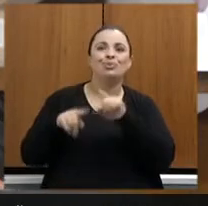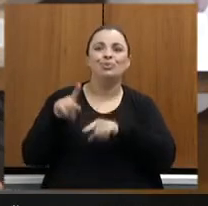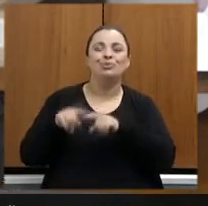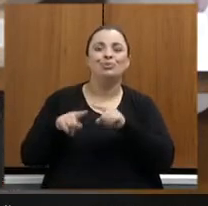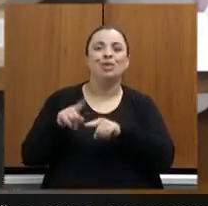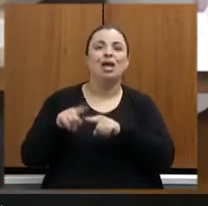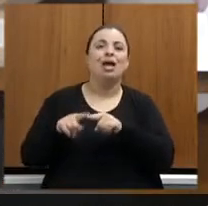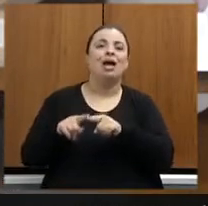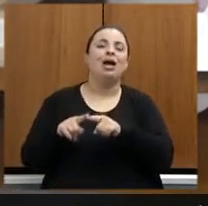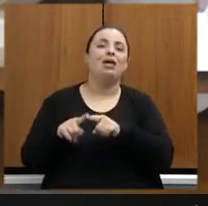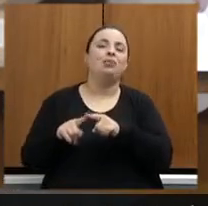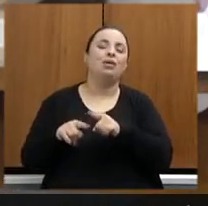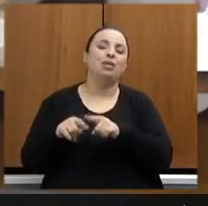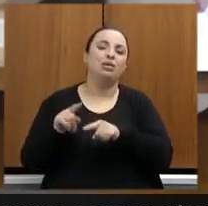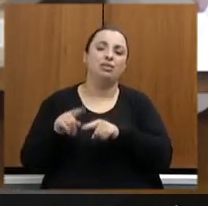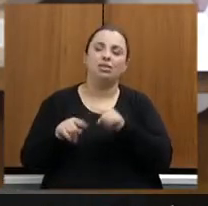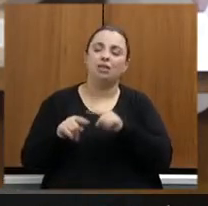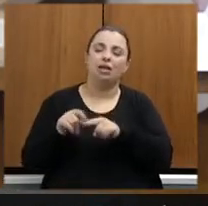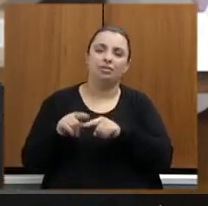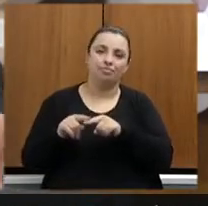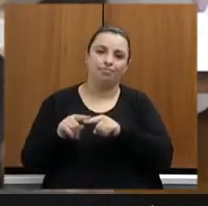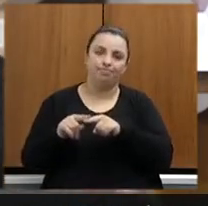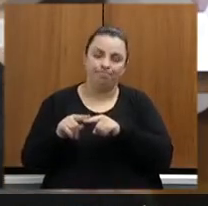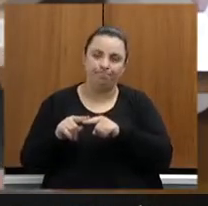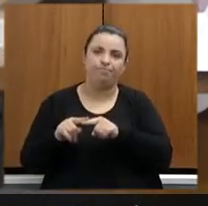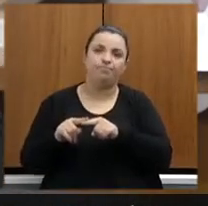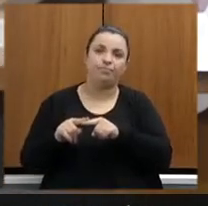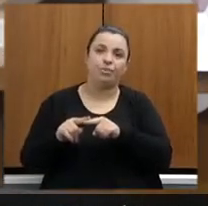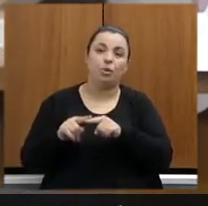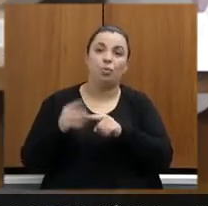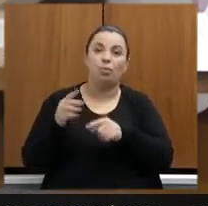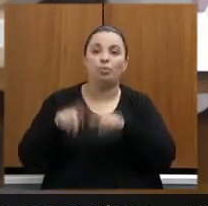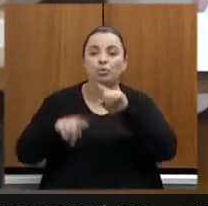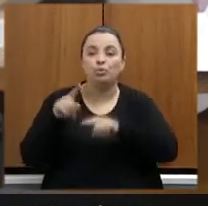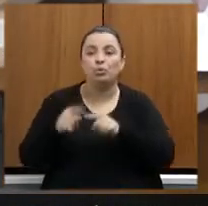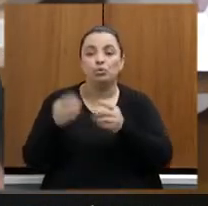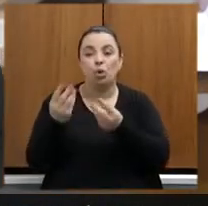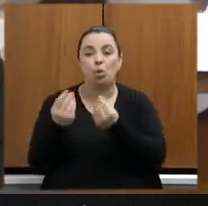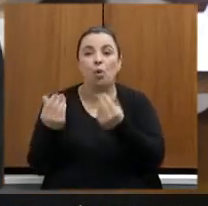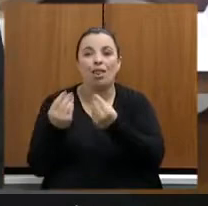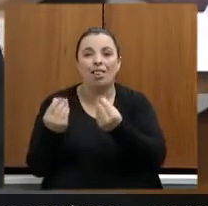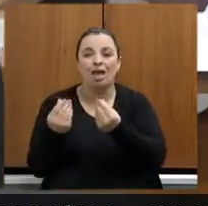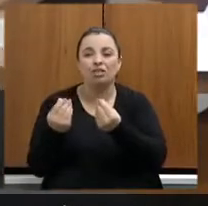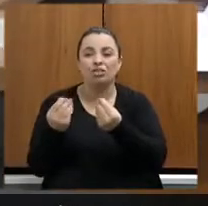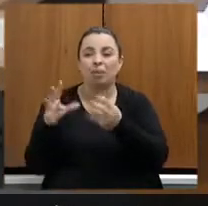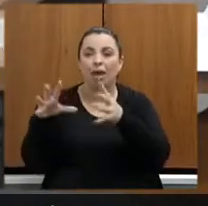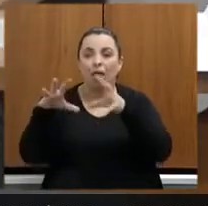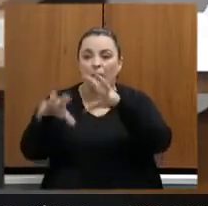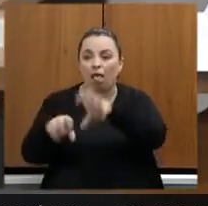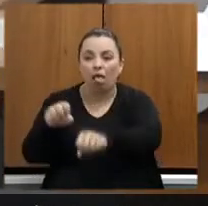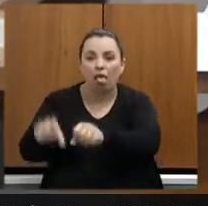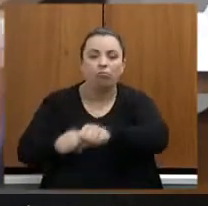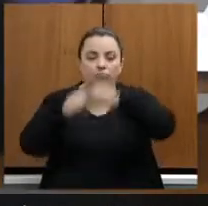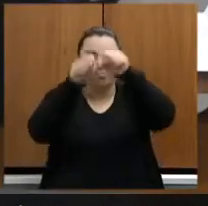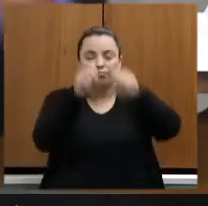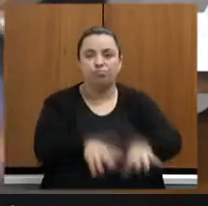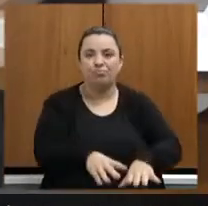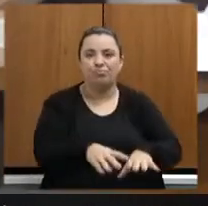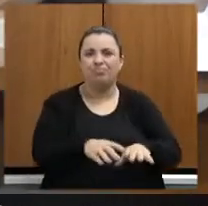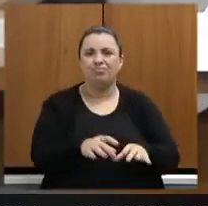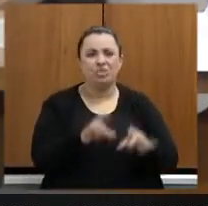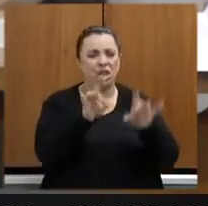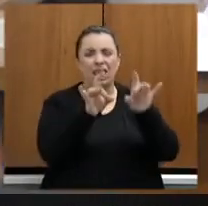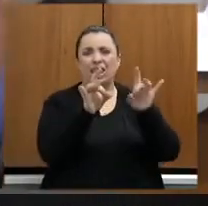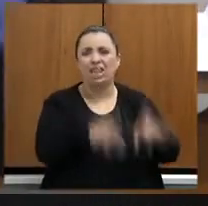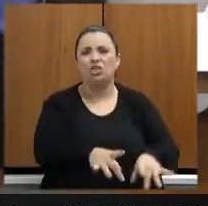sanitário e o secretário você de táxi é a minha região vai aqui de Pará